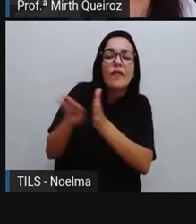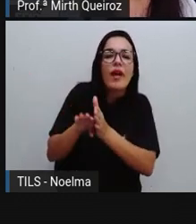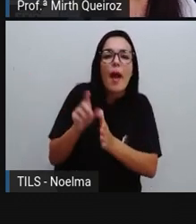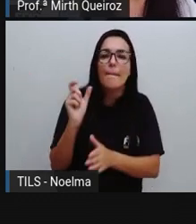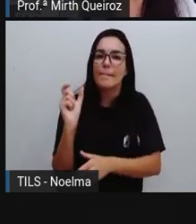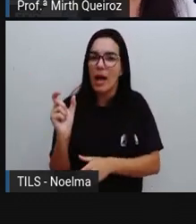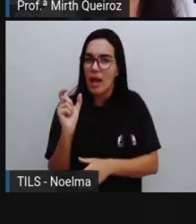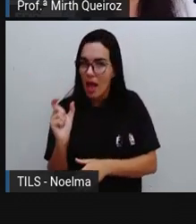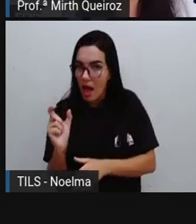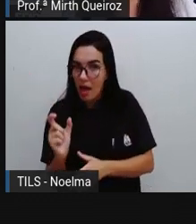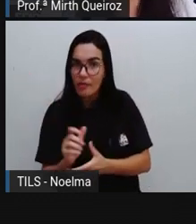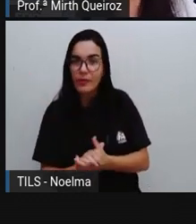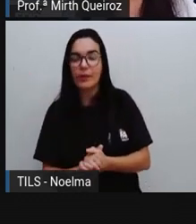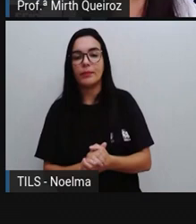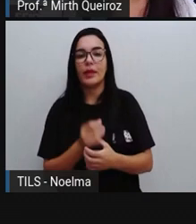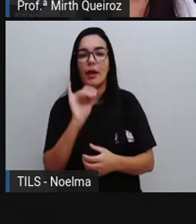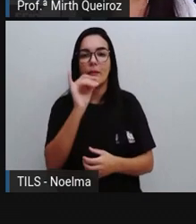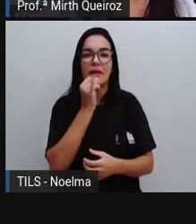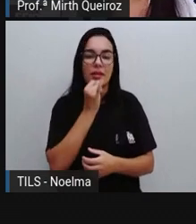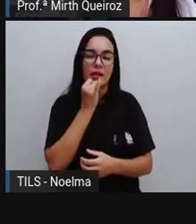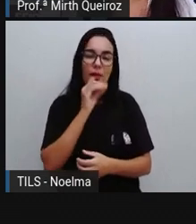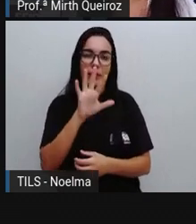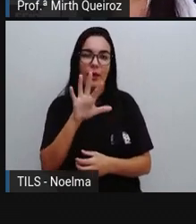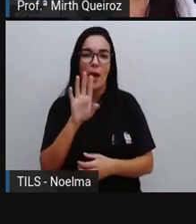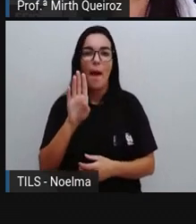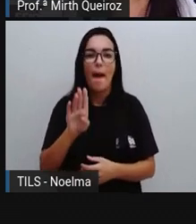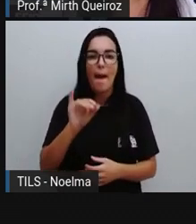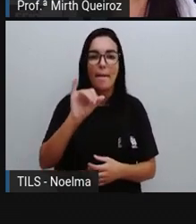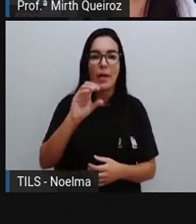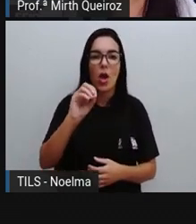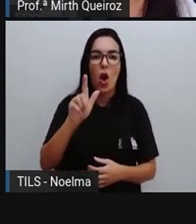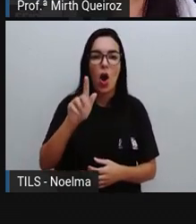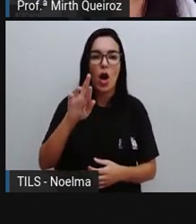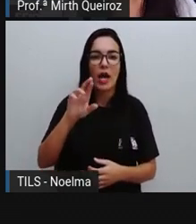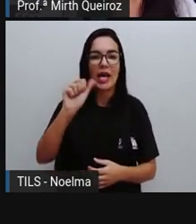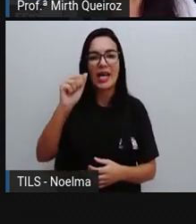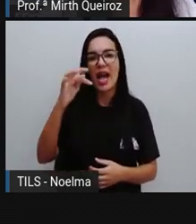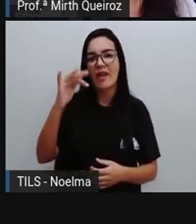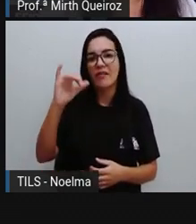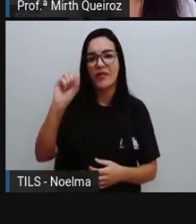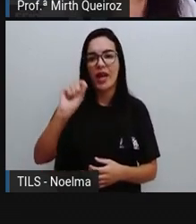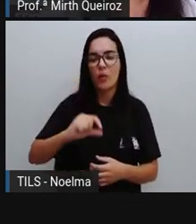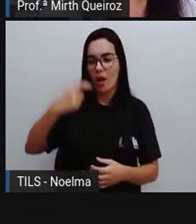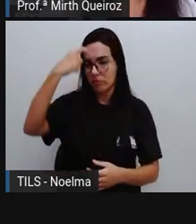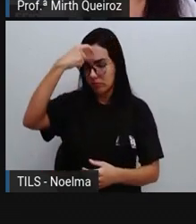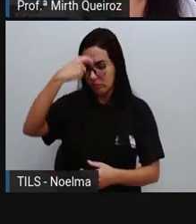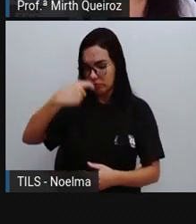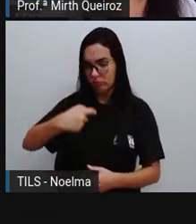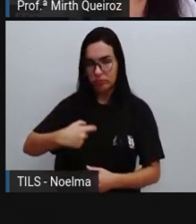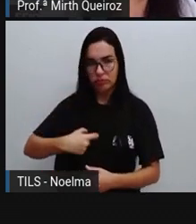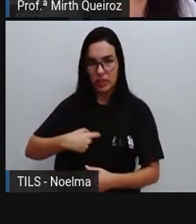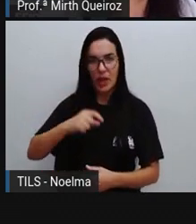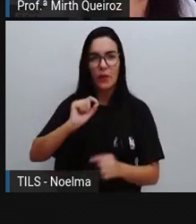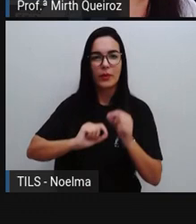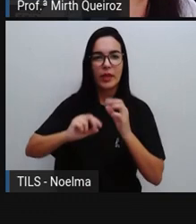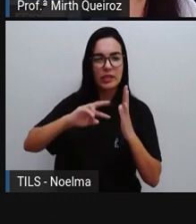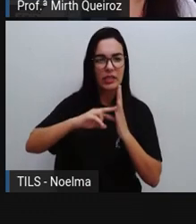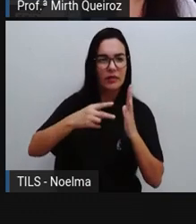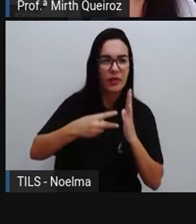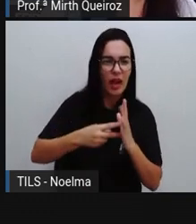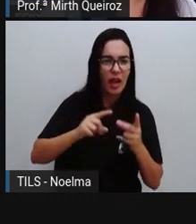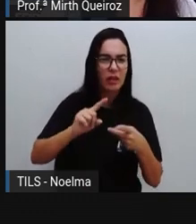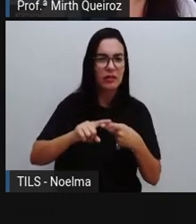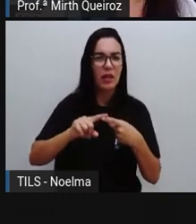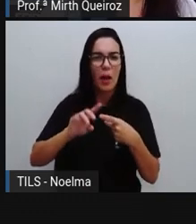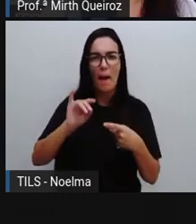palavra, por exemplo, aí, biografia, bio, no significado, sentido,